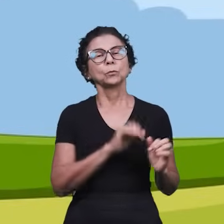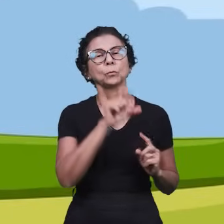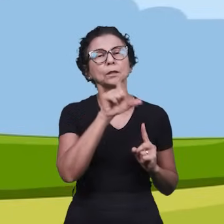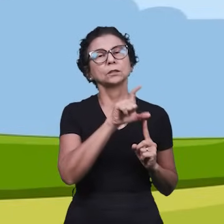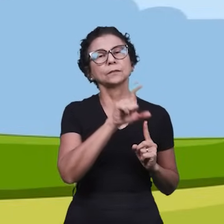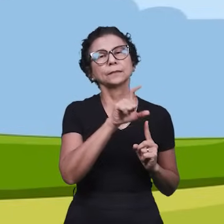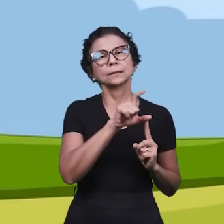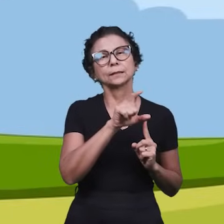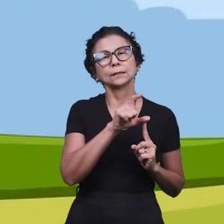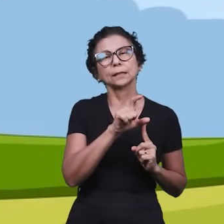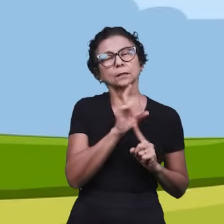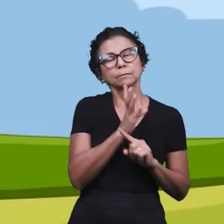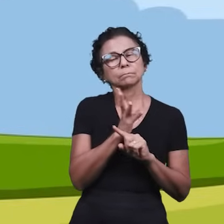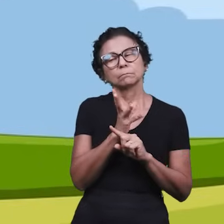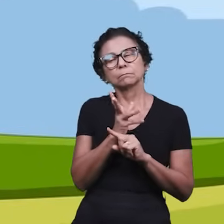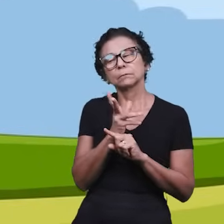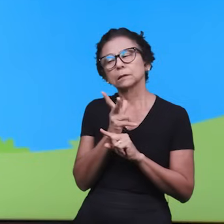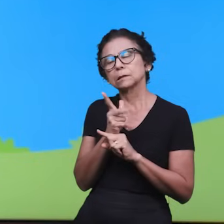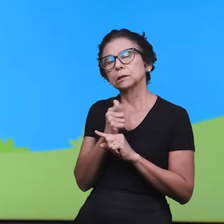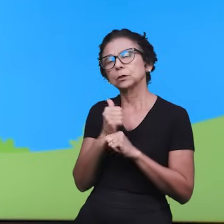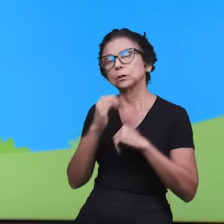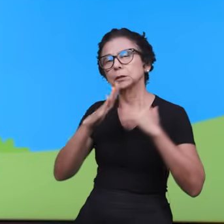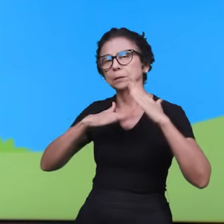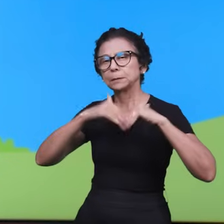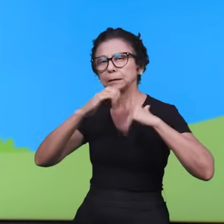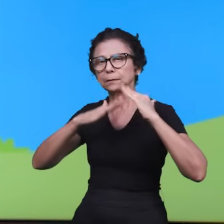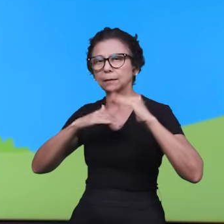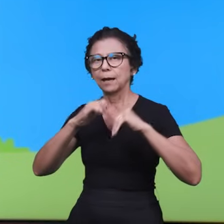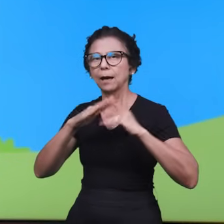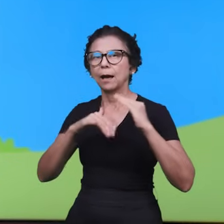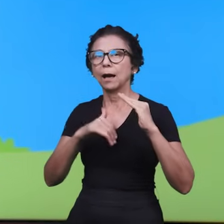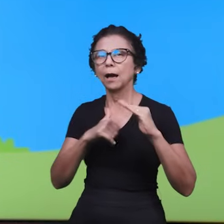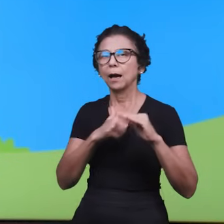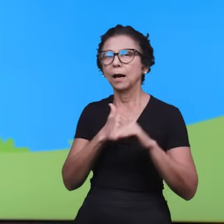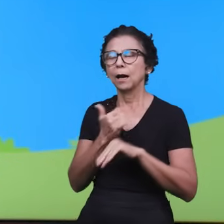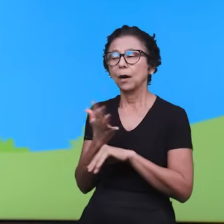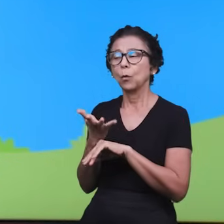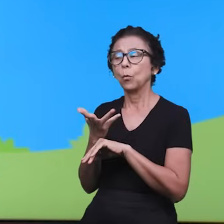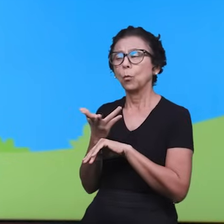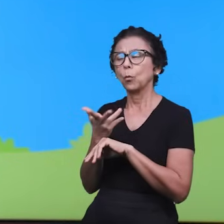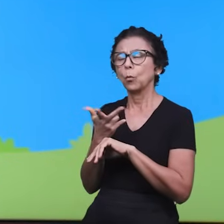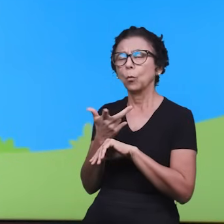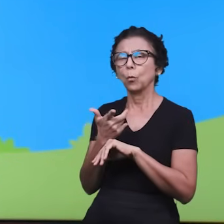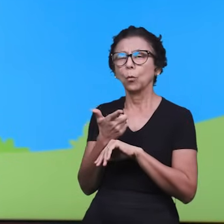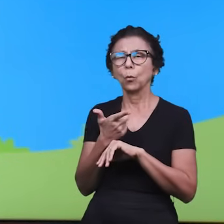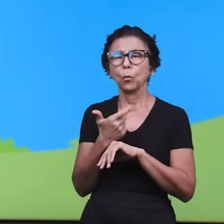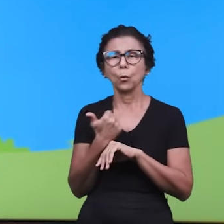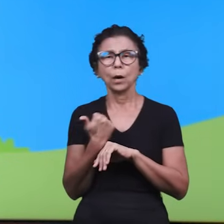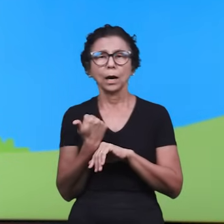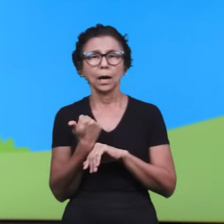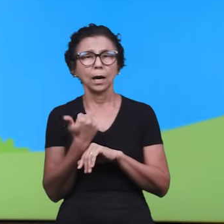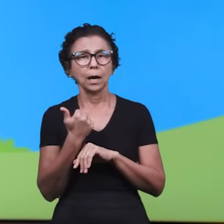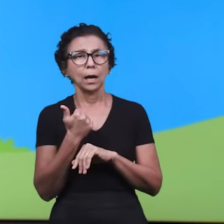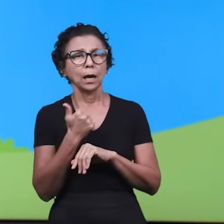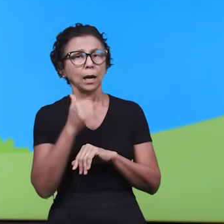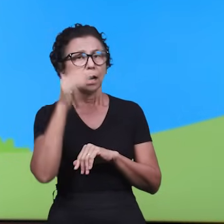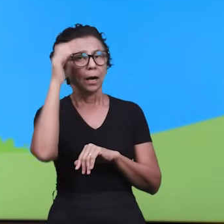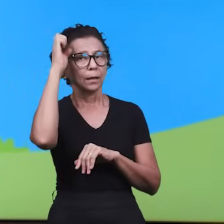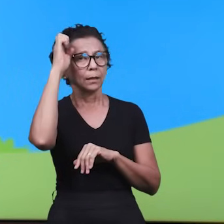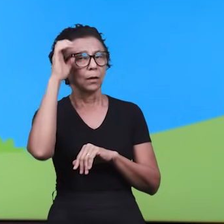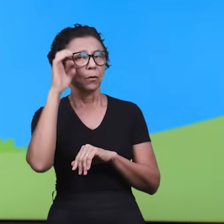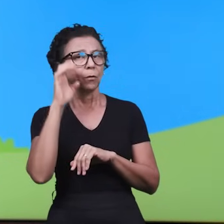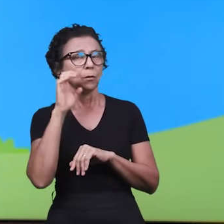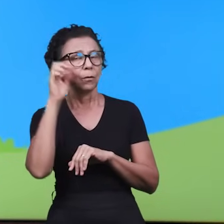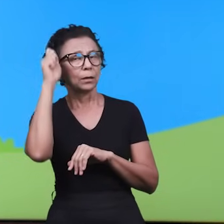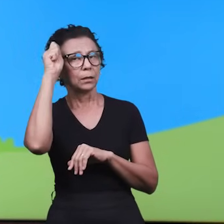impostos por Deus. Astúcia é assim, uma habilidade de enganar sem que a pessoa perceba. Então, como que o